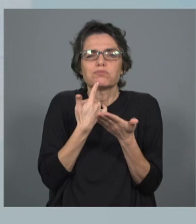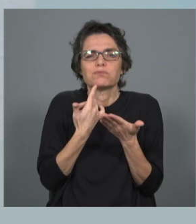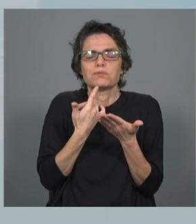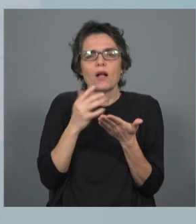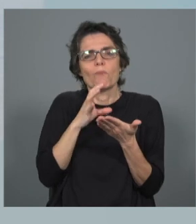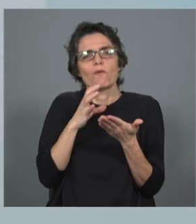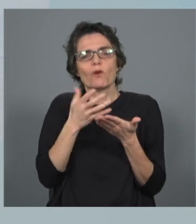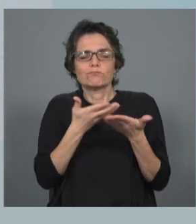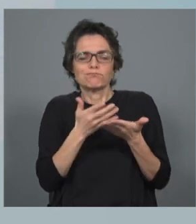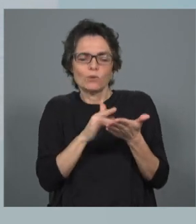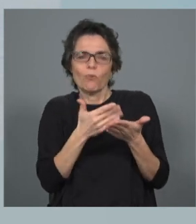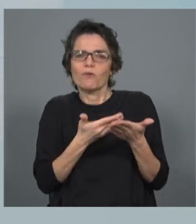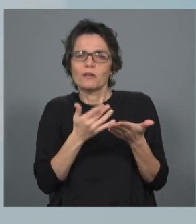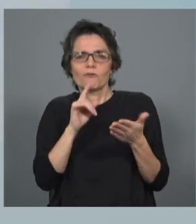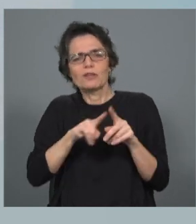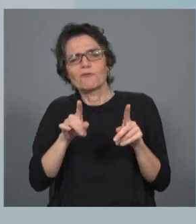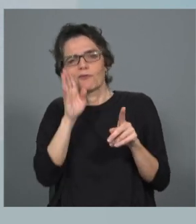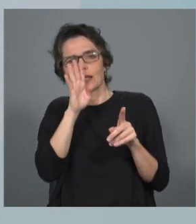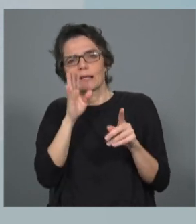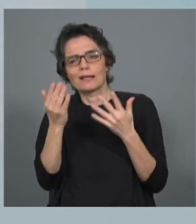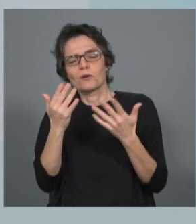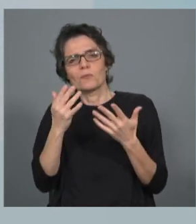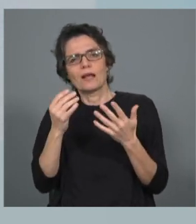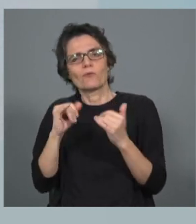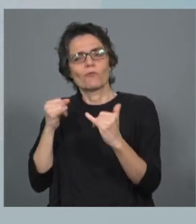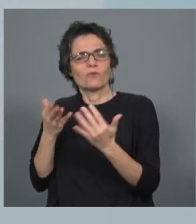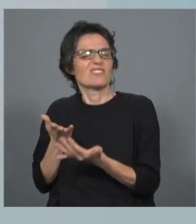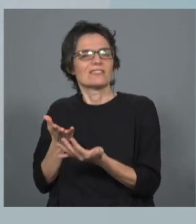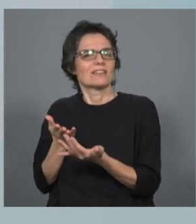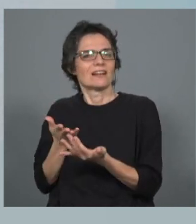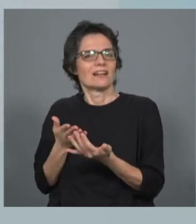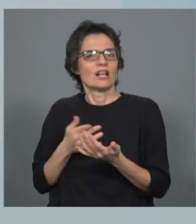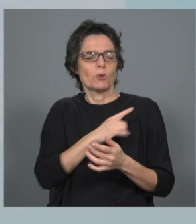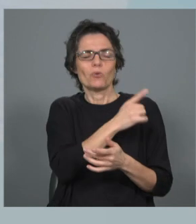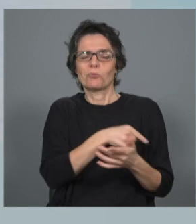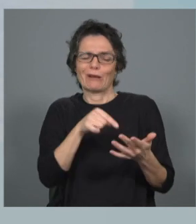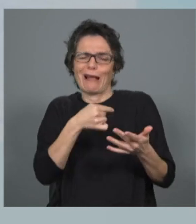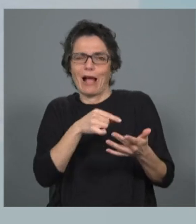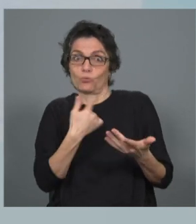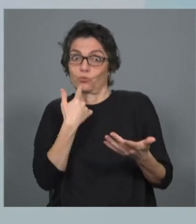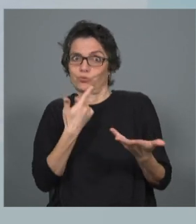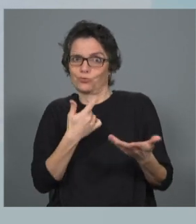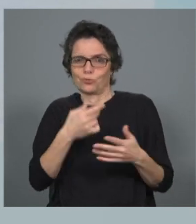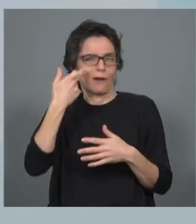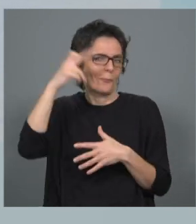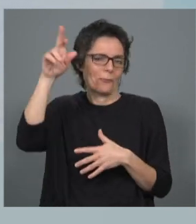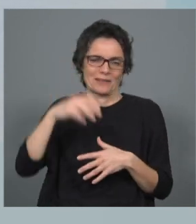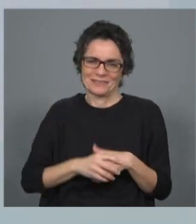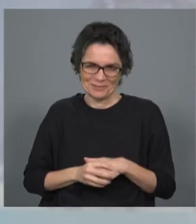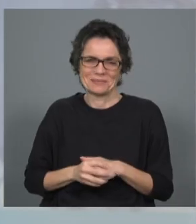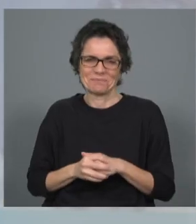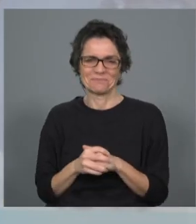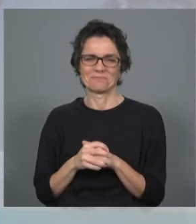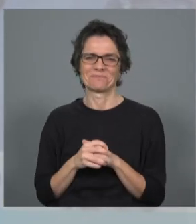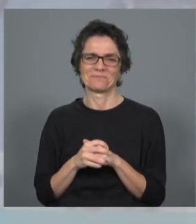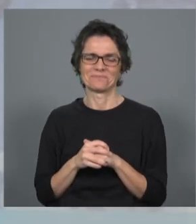nesse sentido, esse formato, esse suporte que é o livro, alguma coisa que tem um poder de eternidade que vale a pena contar com ele. E o